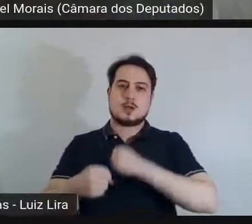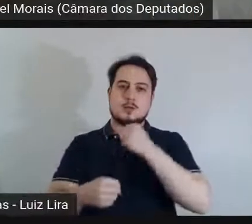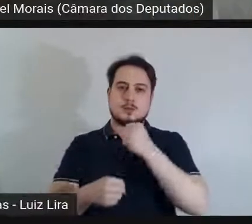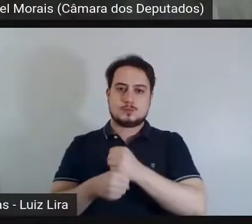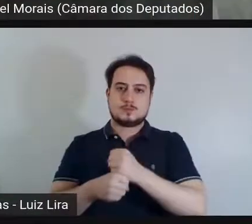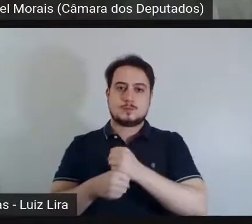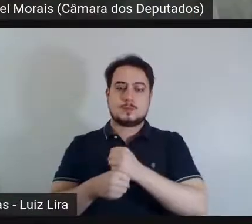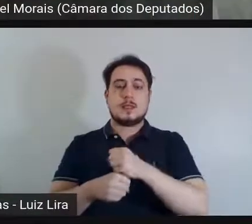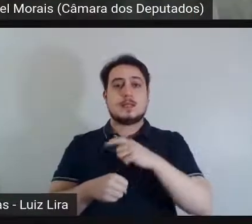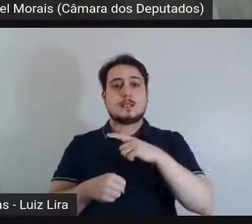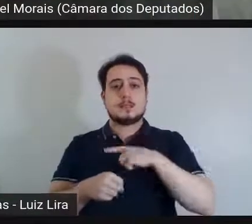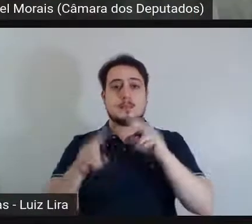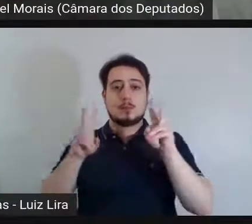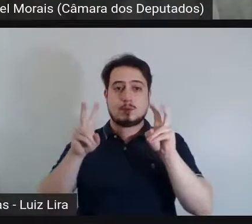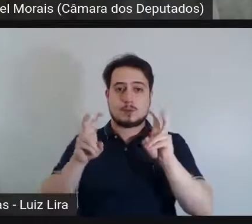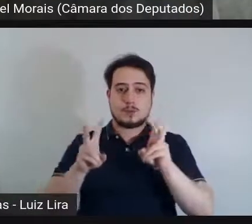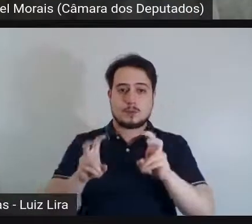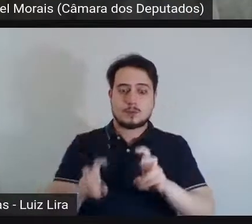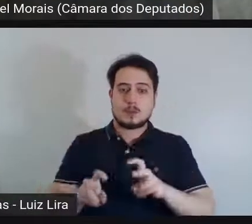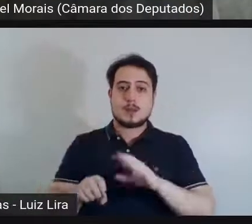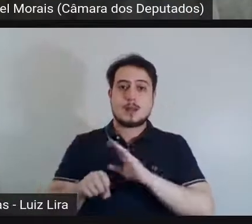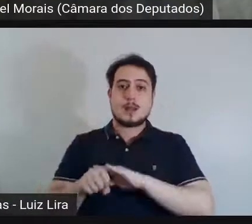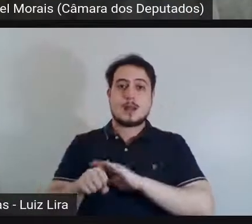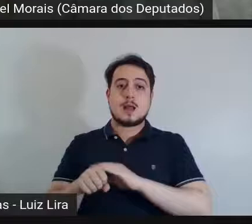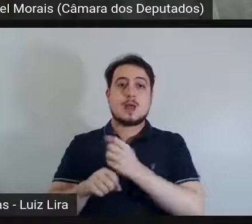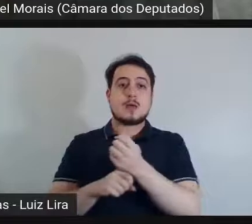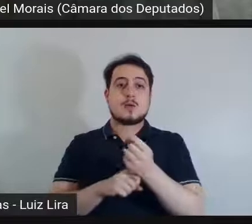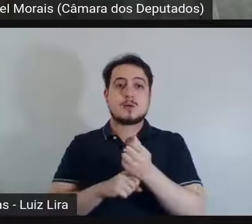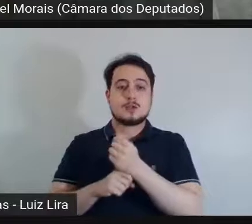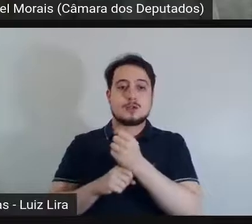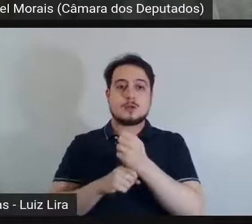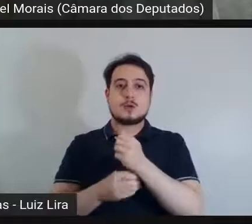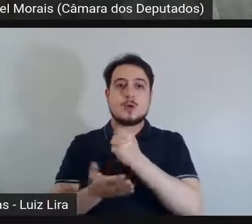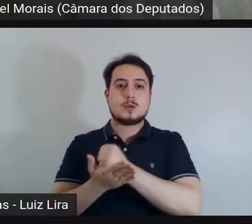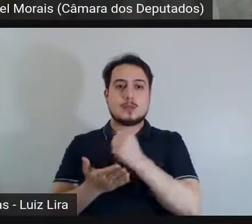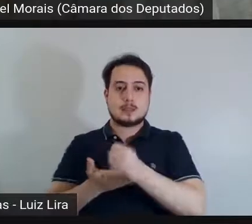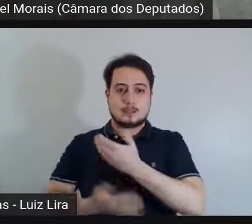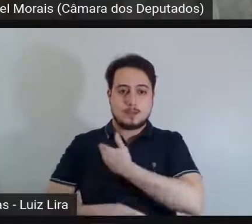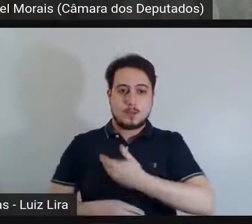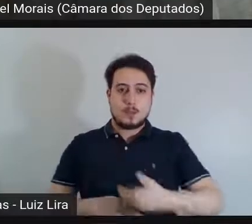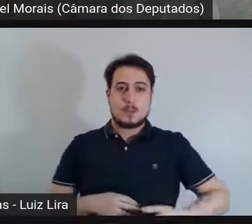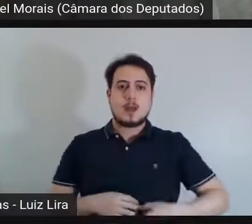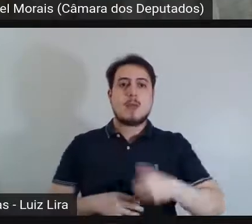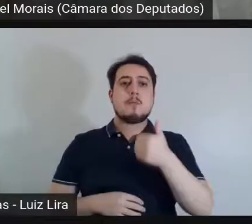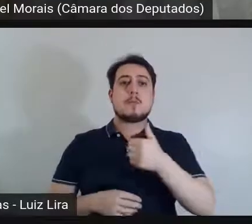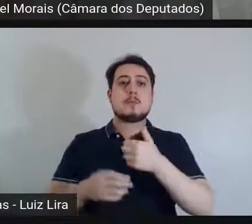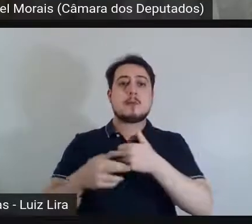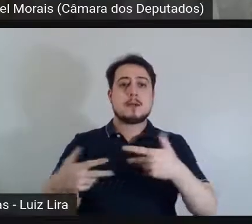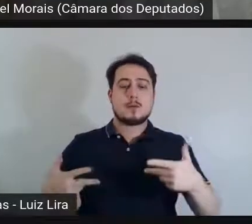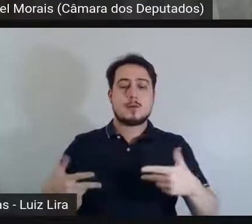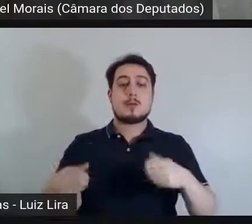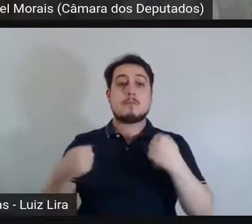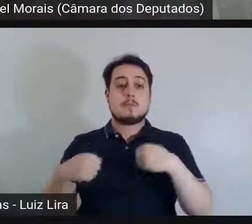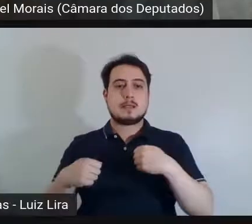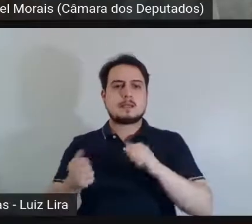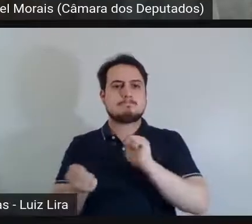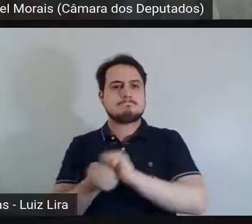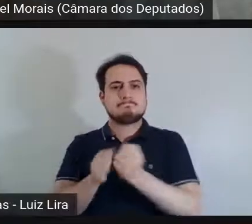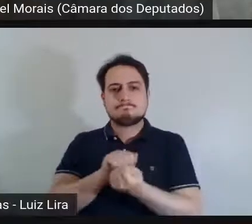em termos de despesa pública realizada por contratações públicas, a primeira coisa é, vou ter que